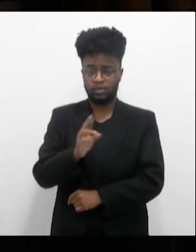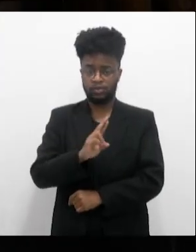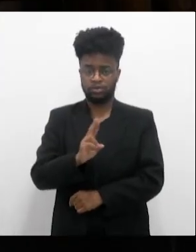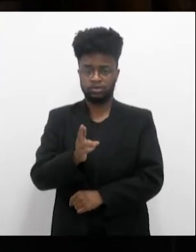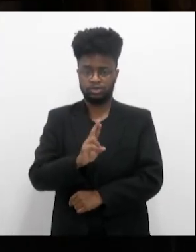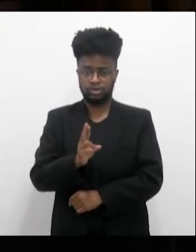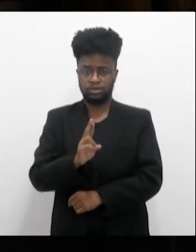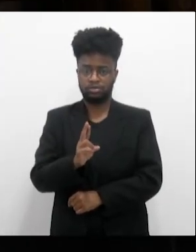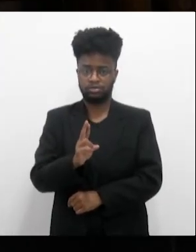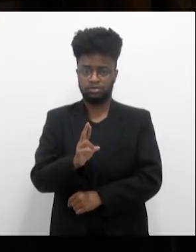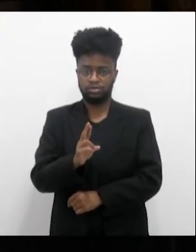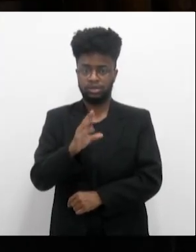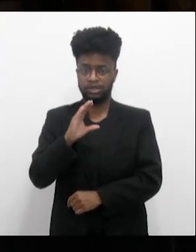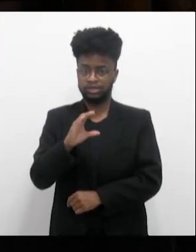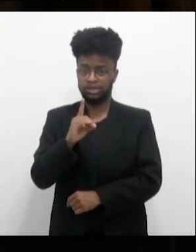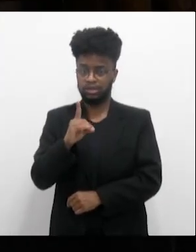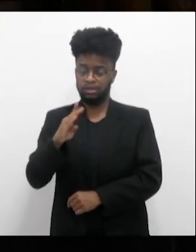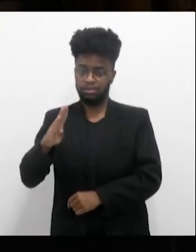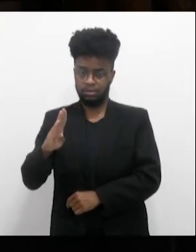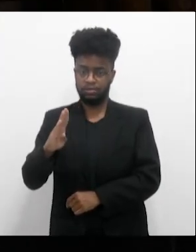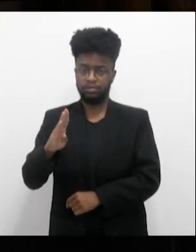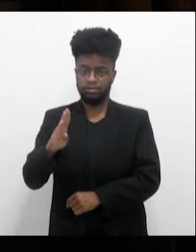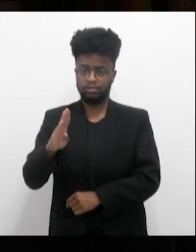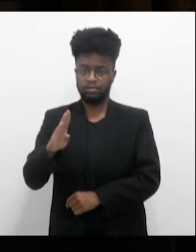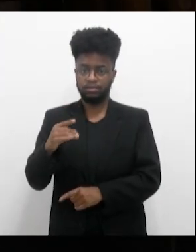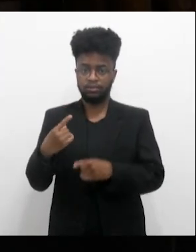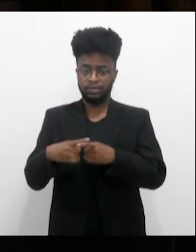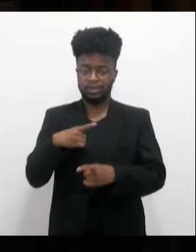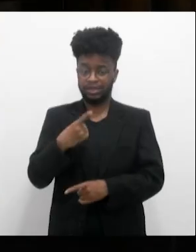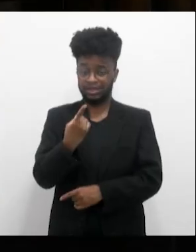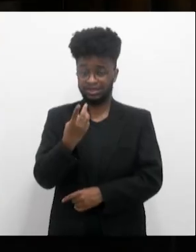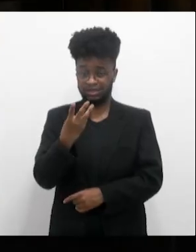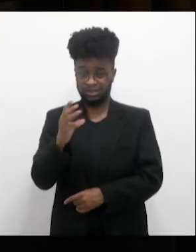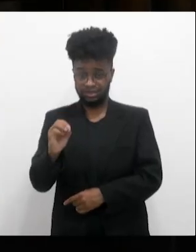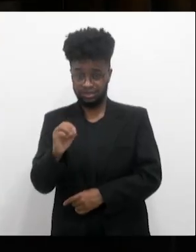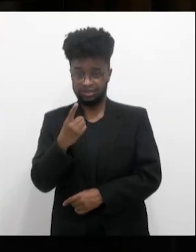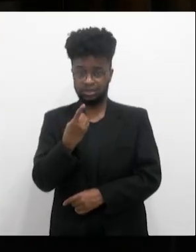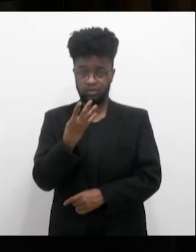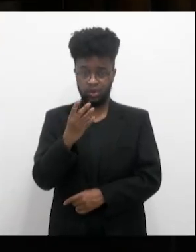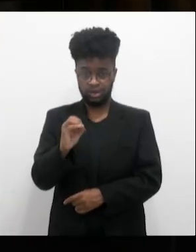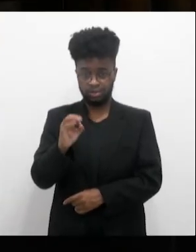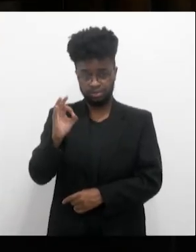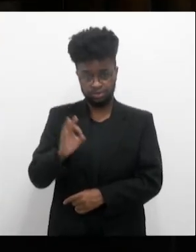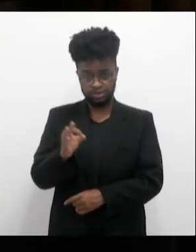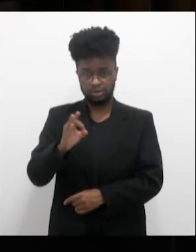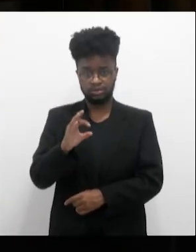reais em CDBs, essa dos 130%, 140% do CDI,